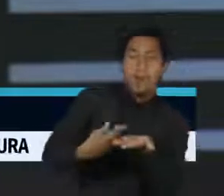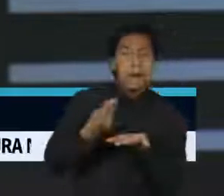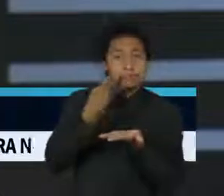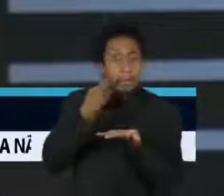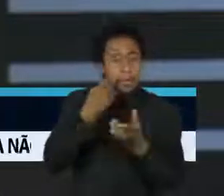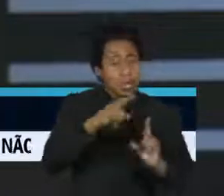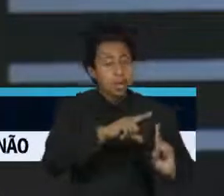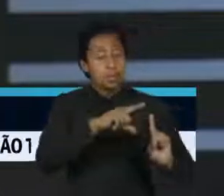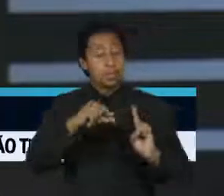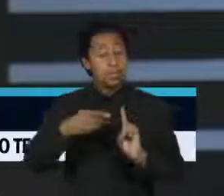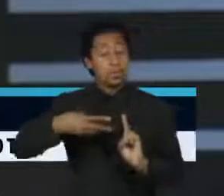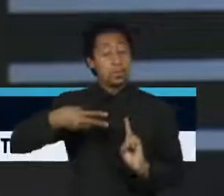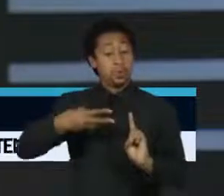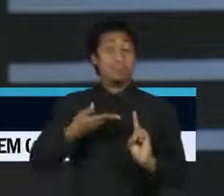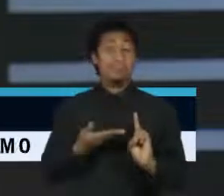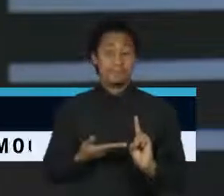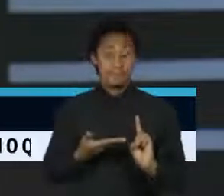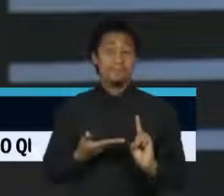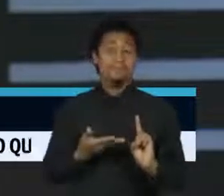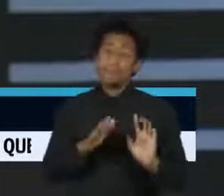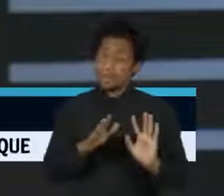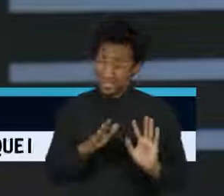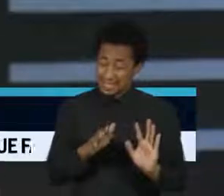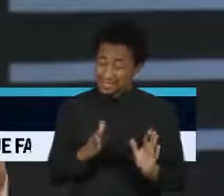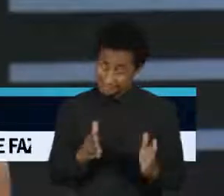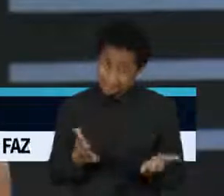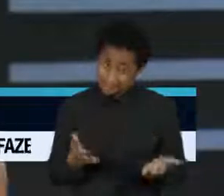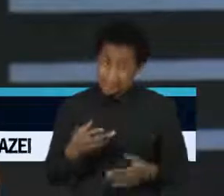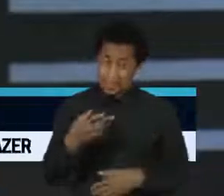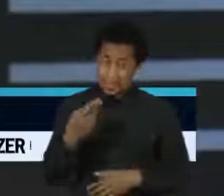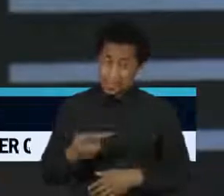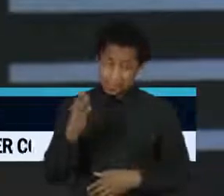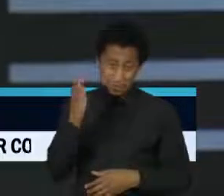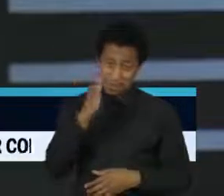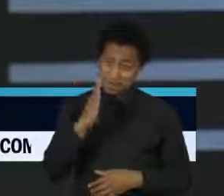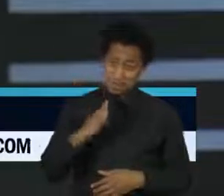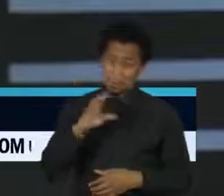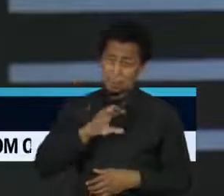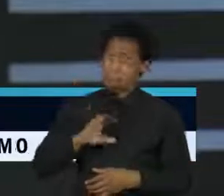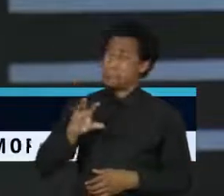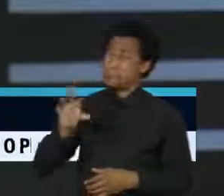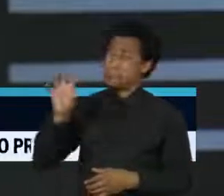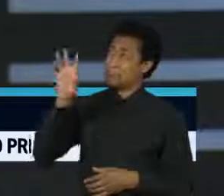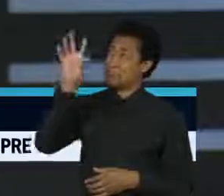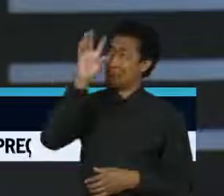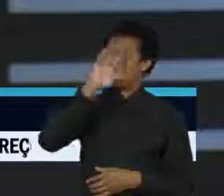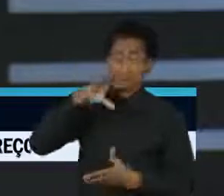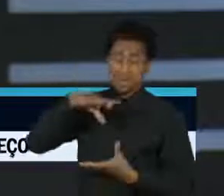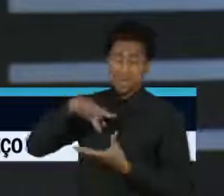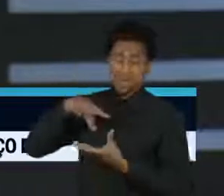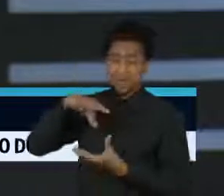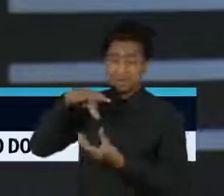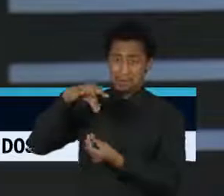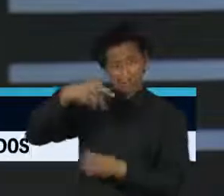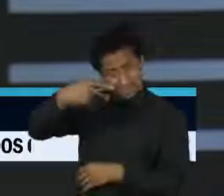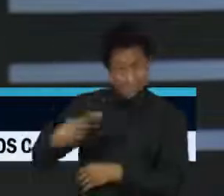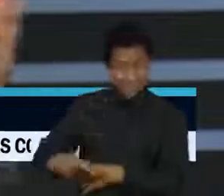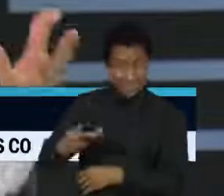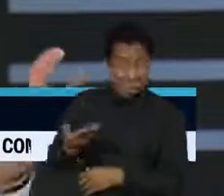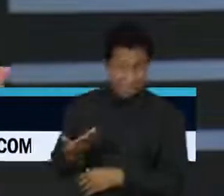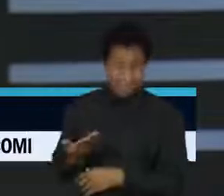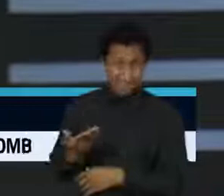essa polarização que está vendo hoje eu acho que a democracia do tamanho da brasileira com as características do do Brasil Você tem dois só